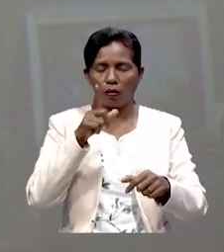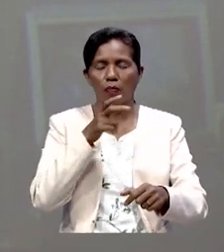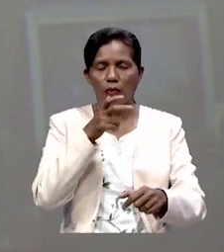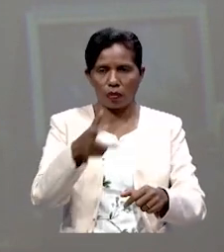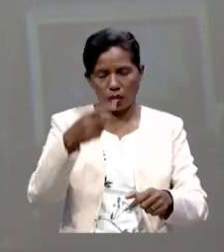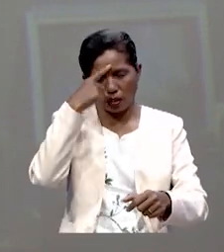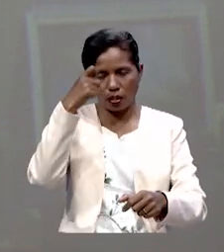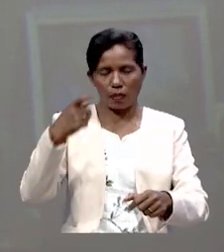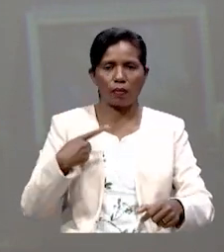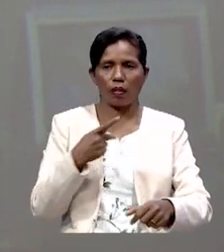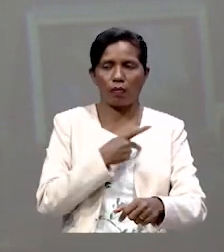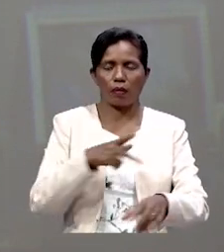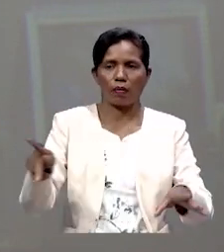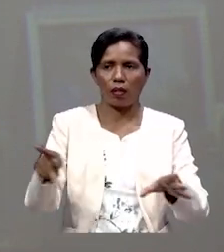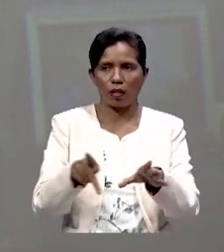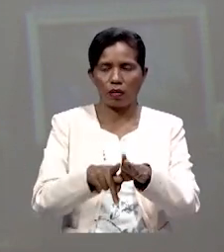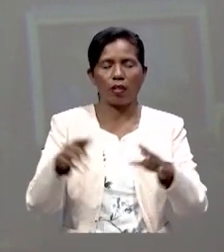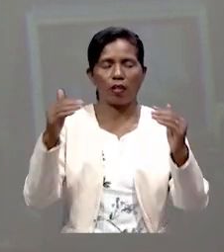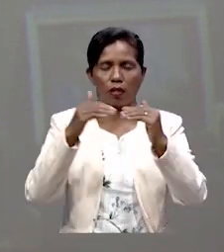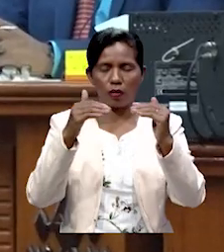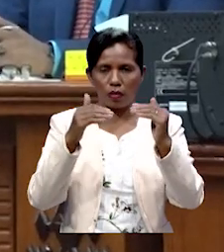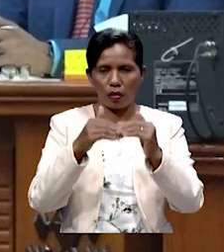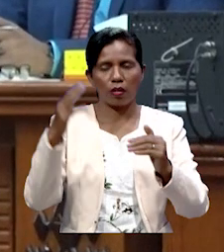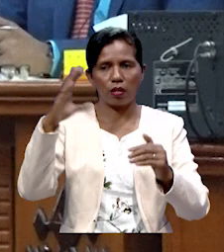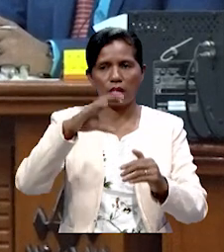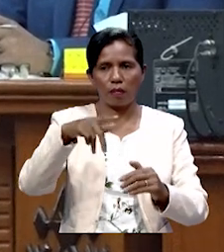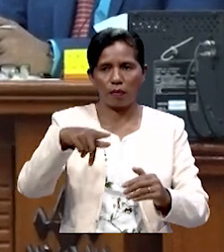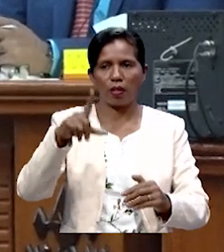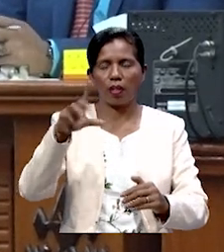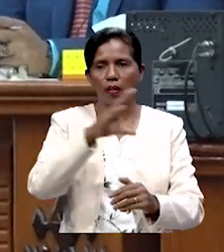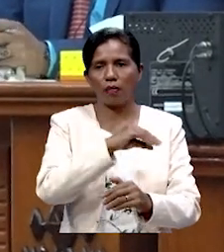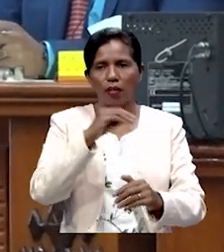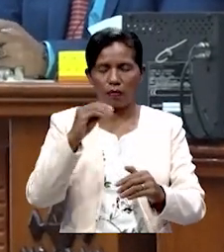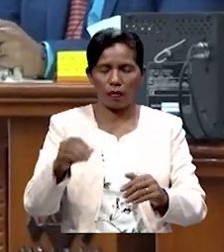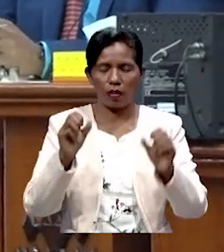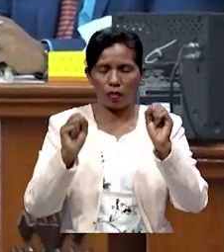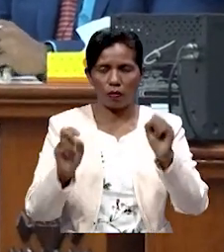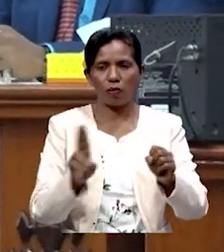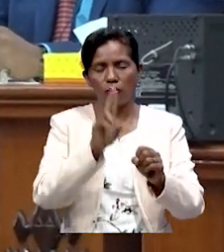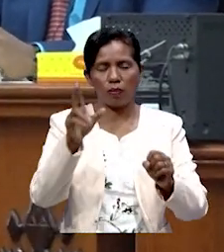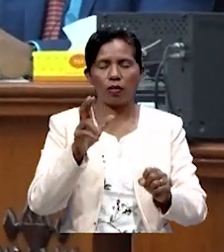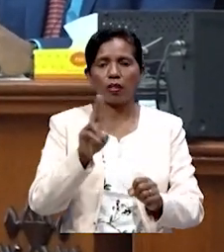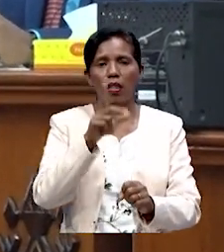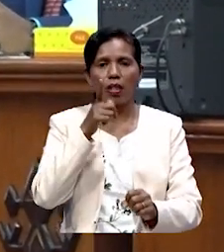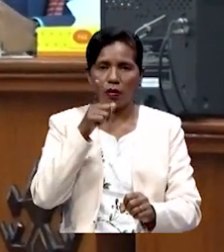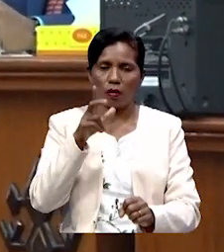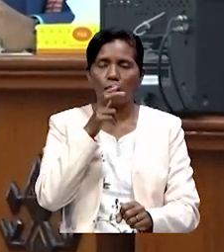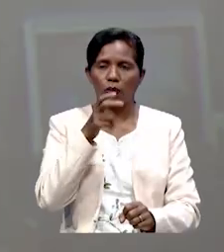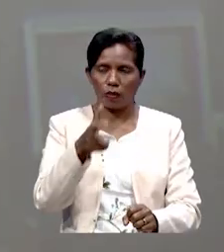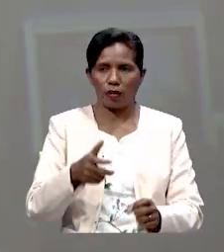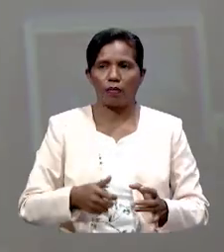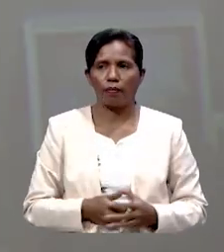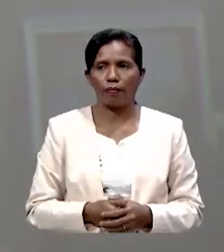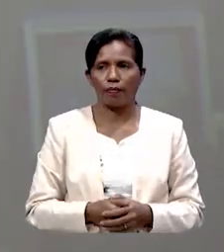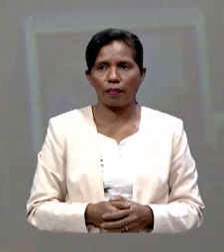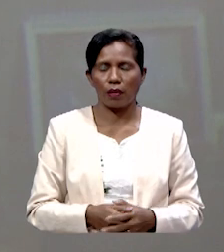também o Parlamento Mos, rola parte e a Assembleia Parlamentar CPLP, nebebele reforça Mos a utilização em português. Temos